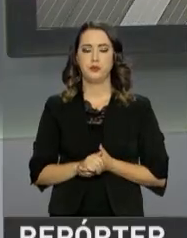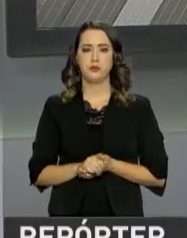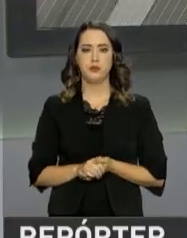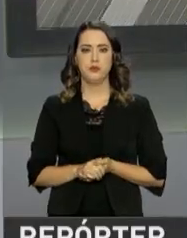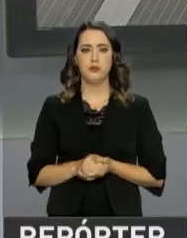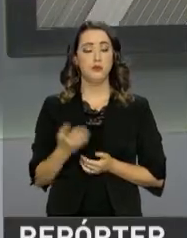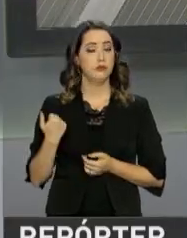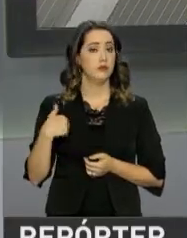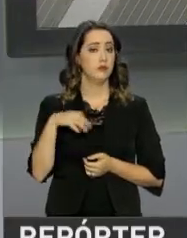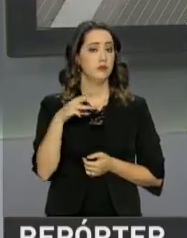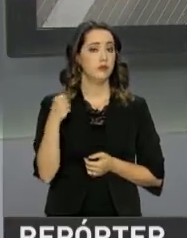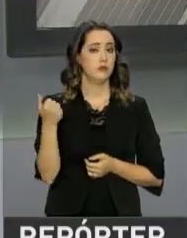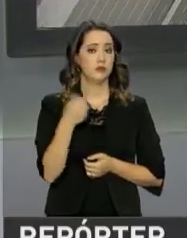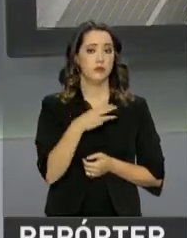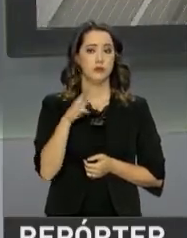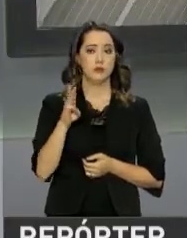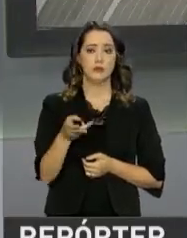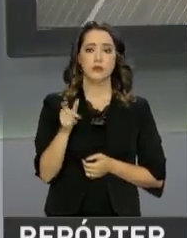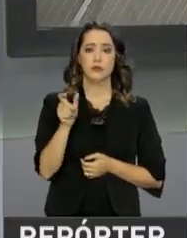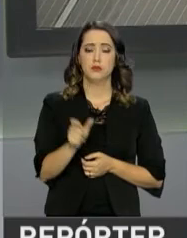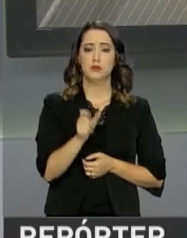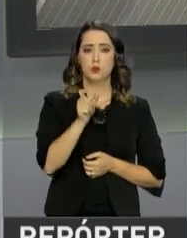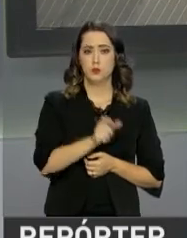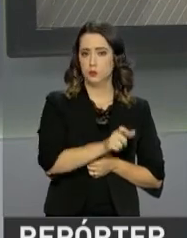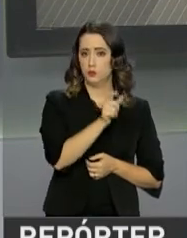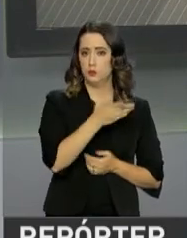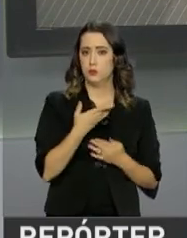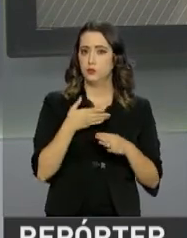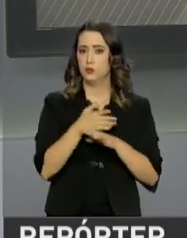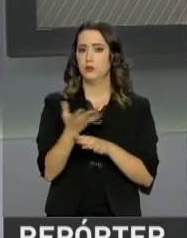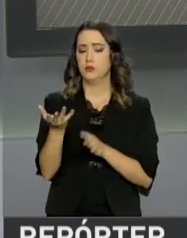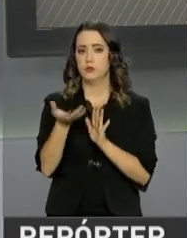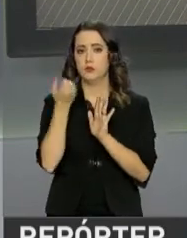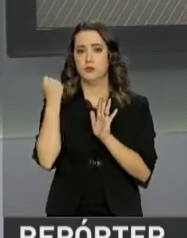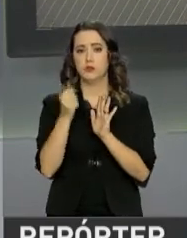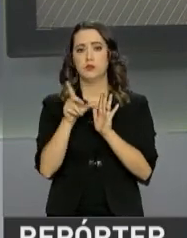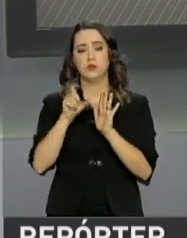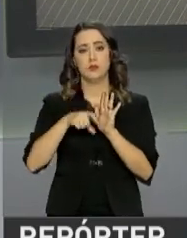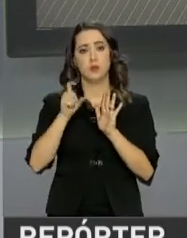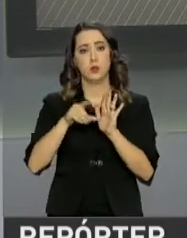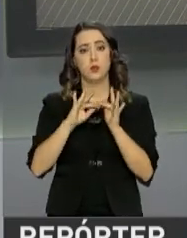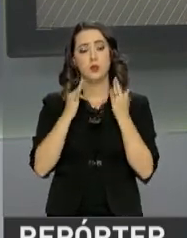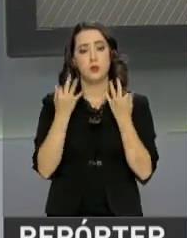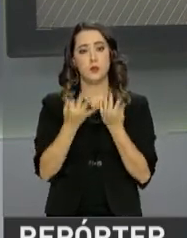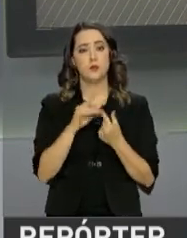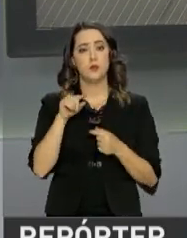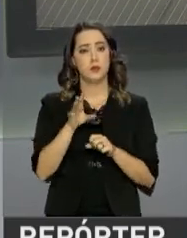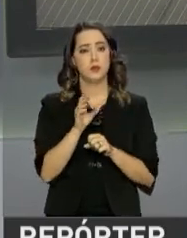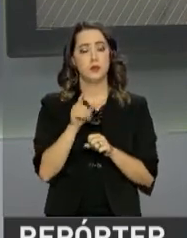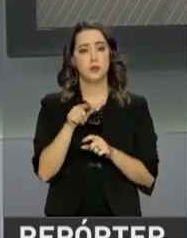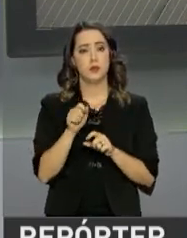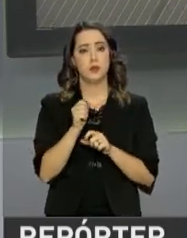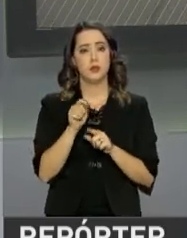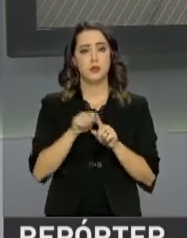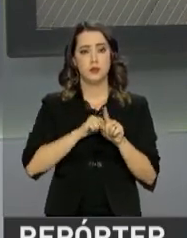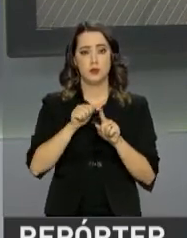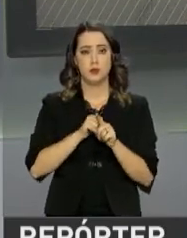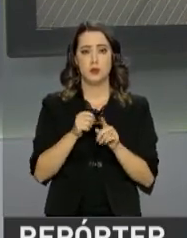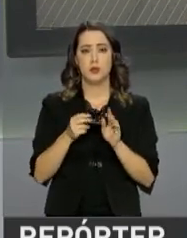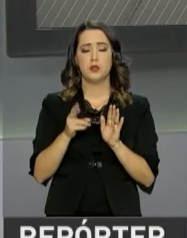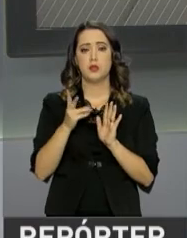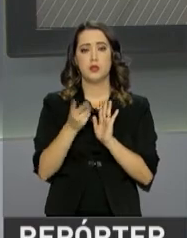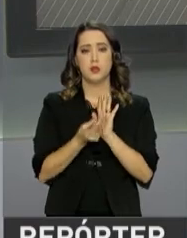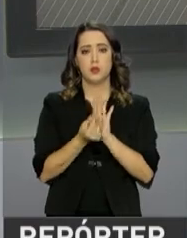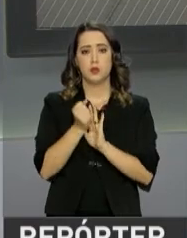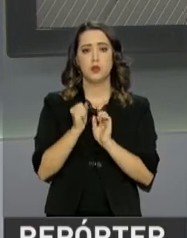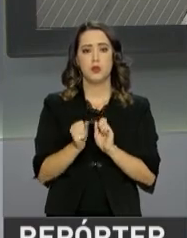mais de 13 milhões e 900 mil pessoas vão receber o benefício do bolsa família deste mês o dinheiro pode ser sacado a partir